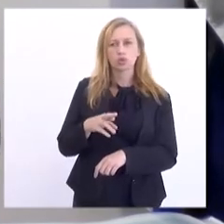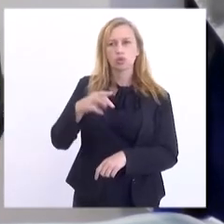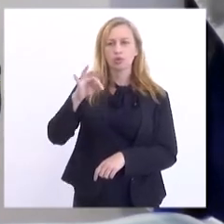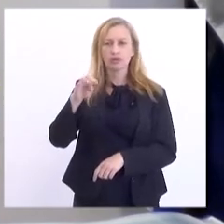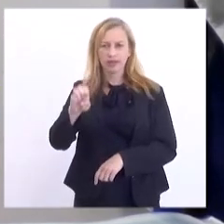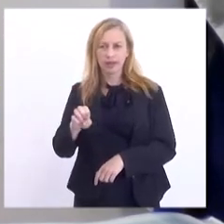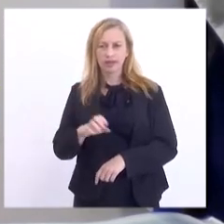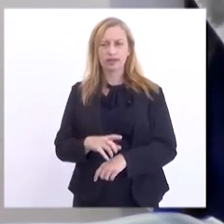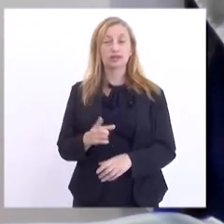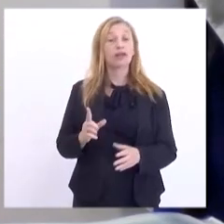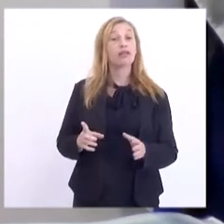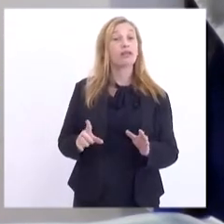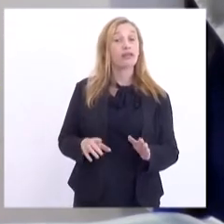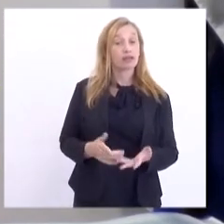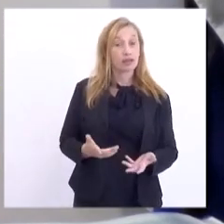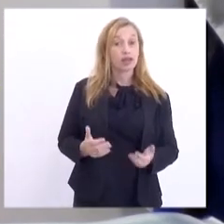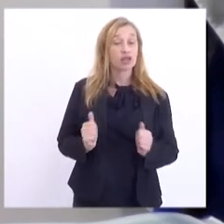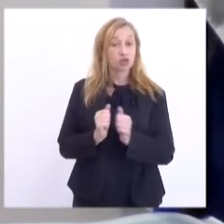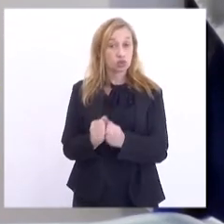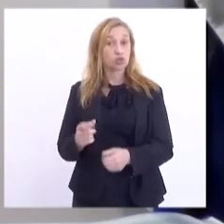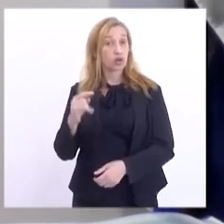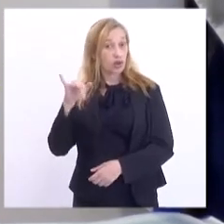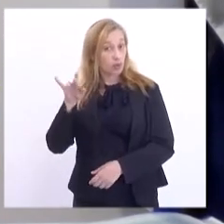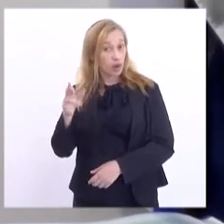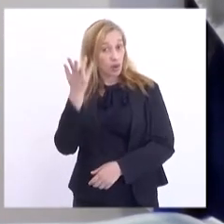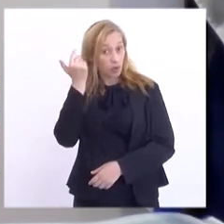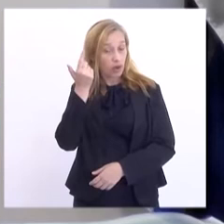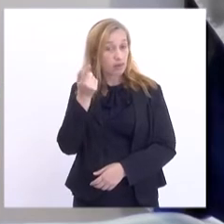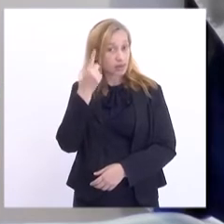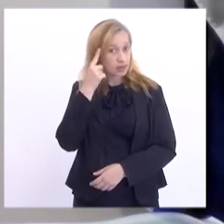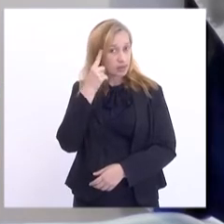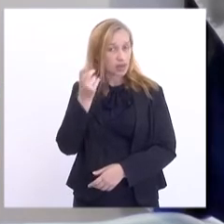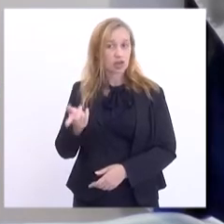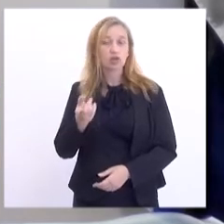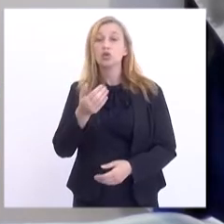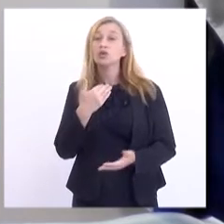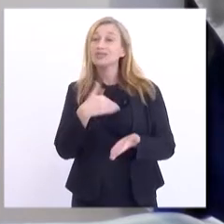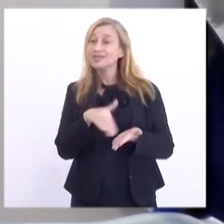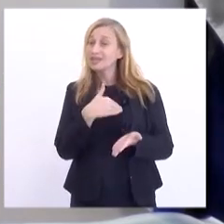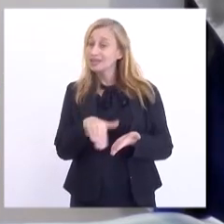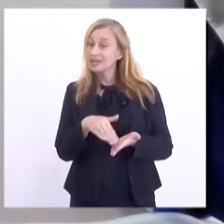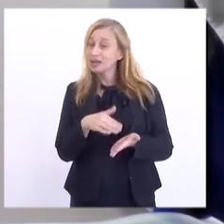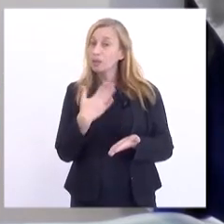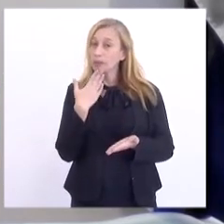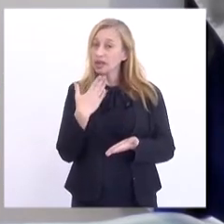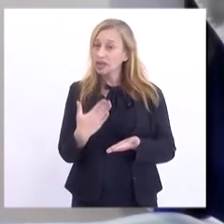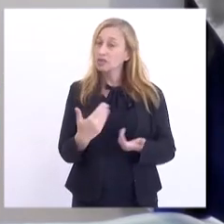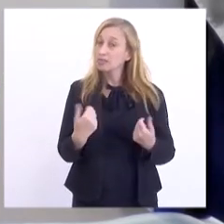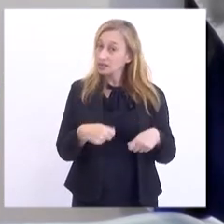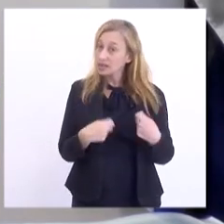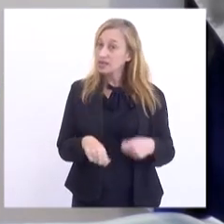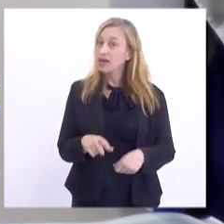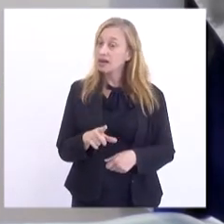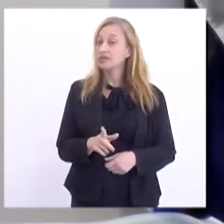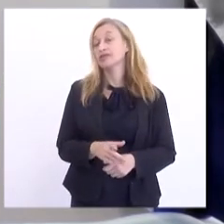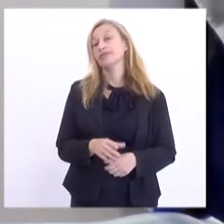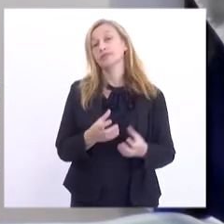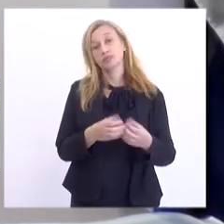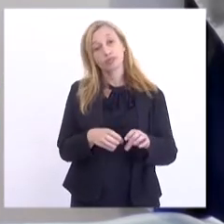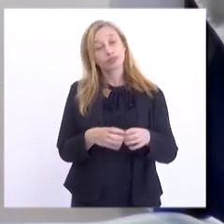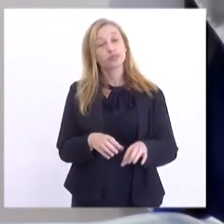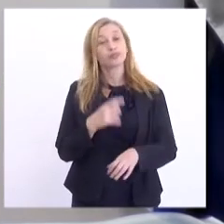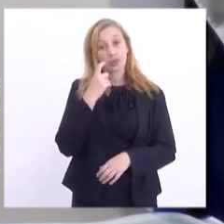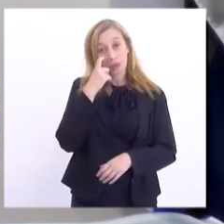e tá na linha do Eliomar e os secretários tem que ter pedido concurso